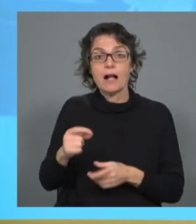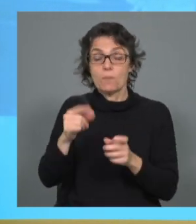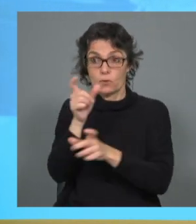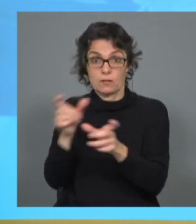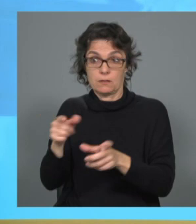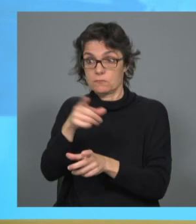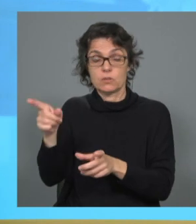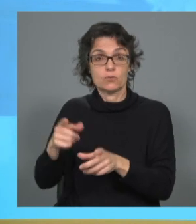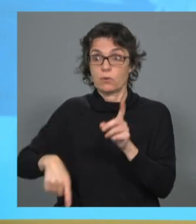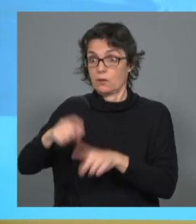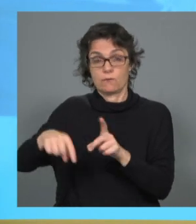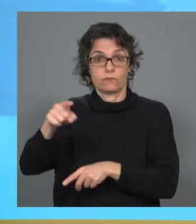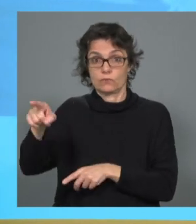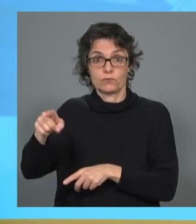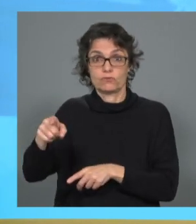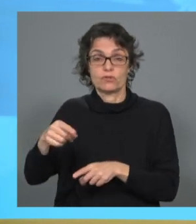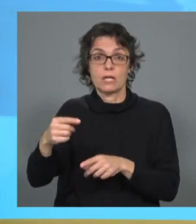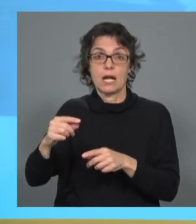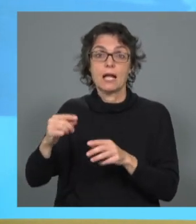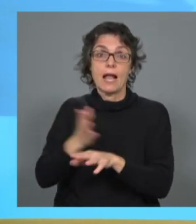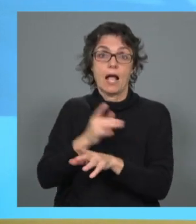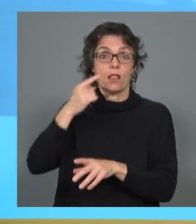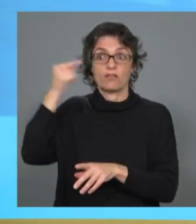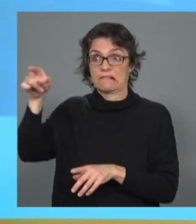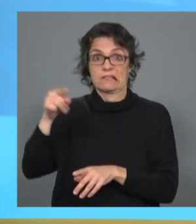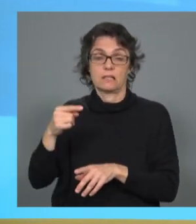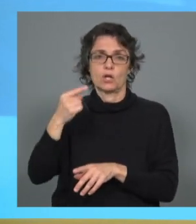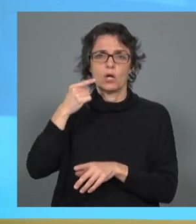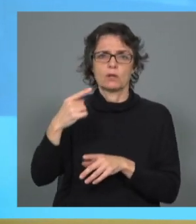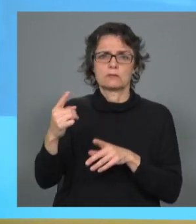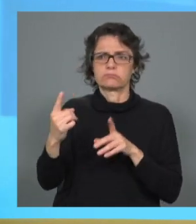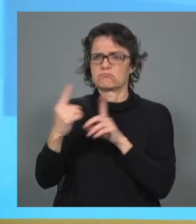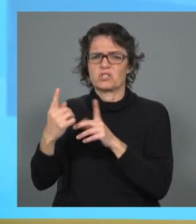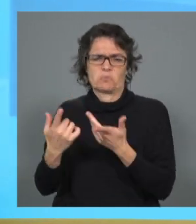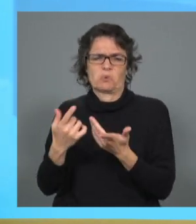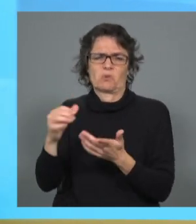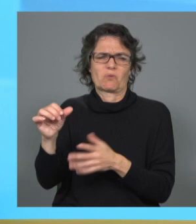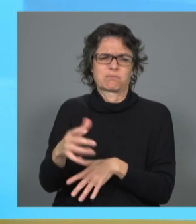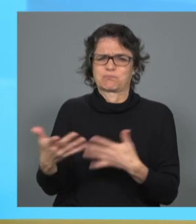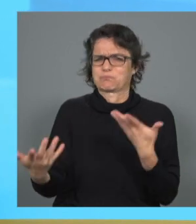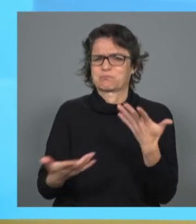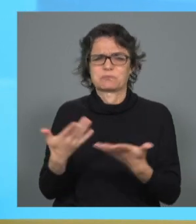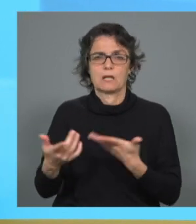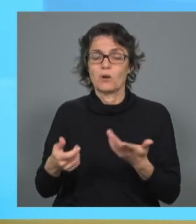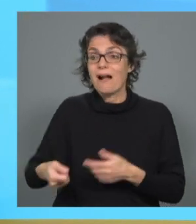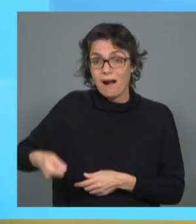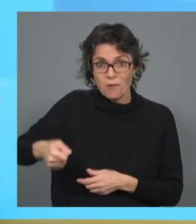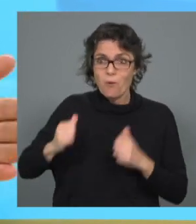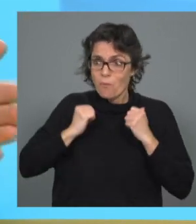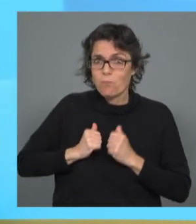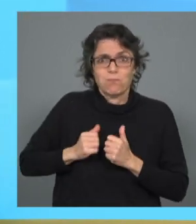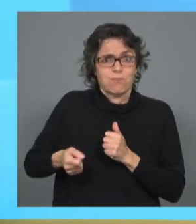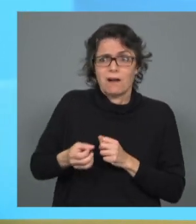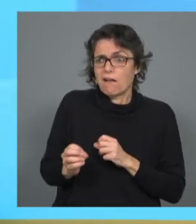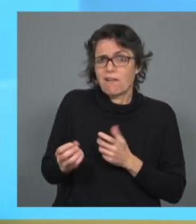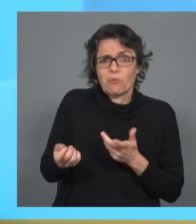em transportes que não tinham espaço nenhum, carrinhas de 9 lugares que excediam muito a sua capacidade, portanto, nem bagagem muitas vezes puderam trazer, a não ser uma